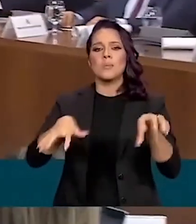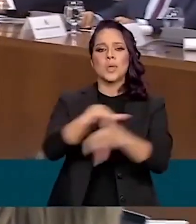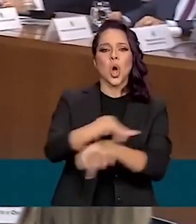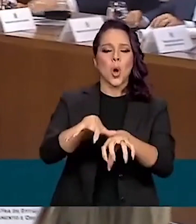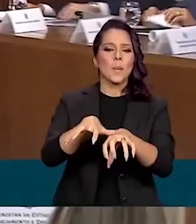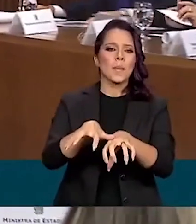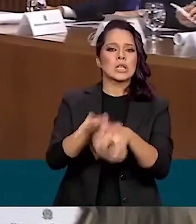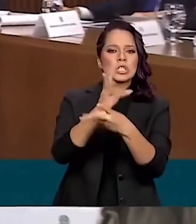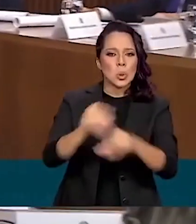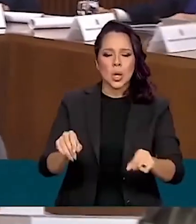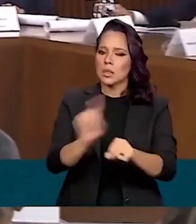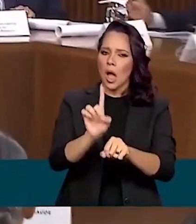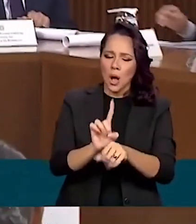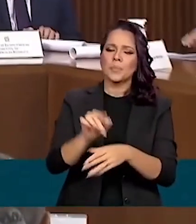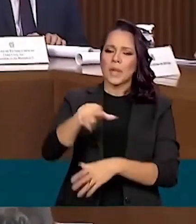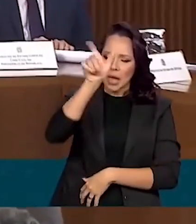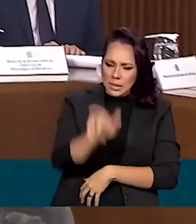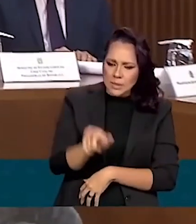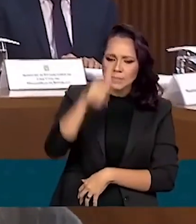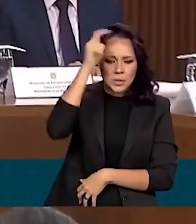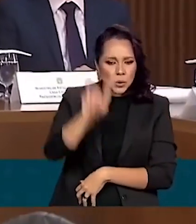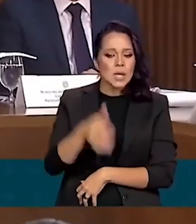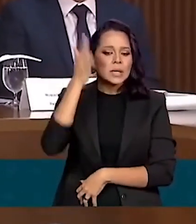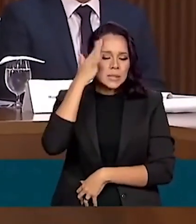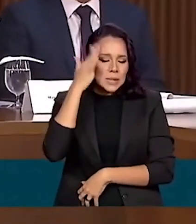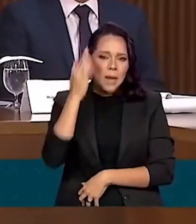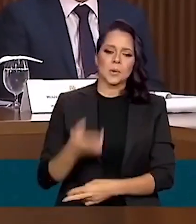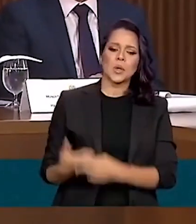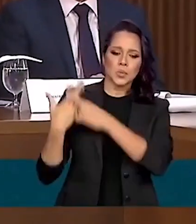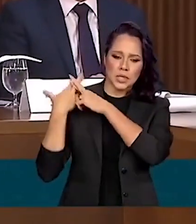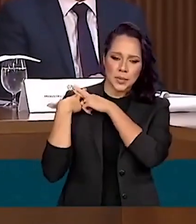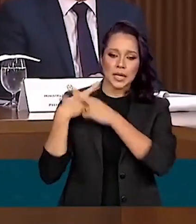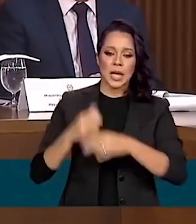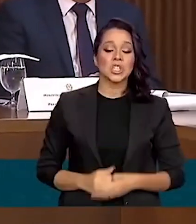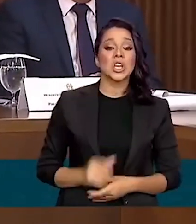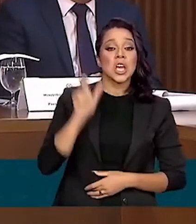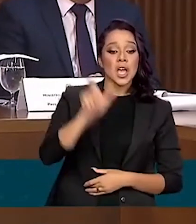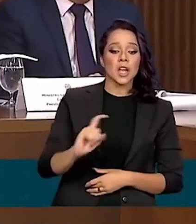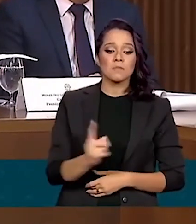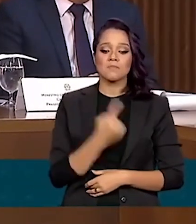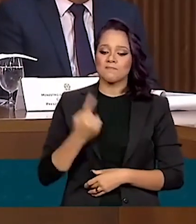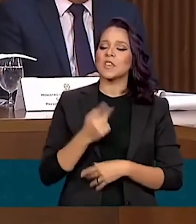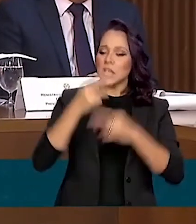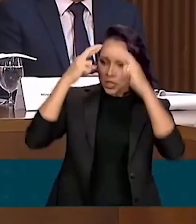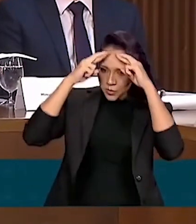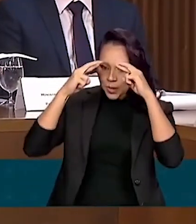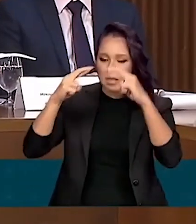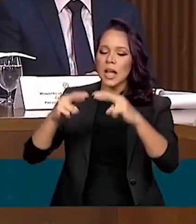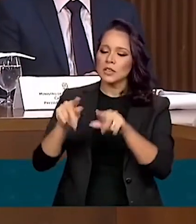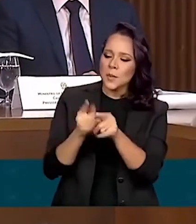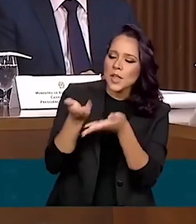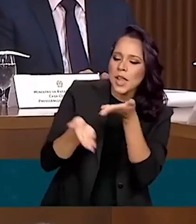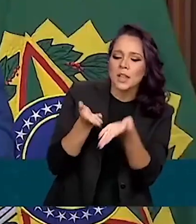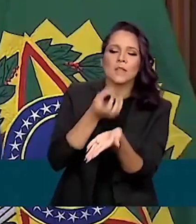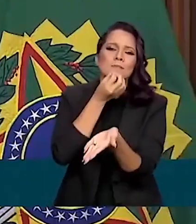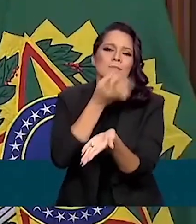que ser protegido. Esse empresário que produz de forma responsável será por nós muito respeitado e muito bem